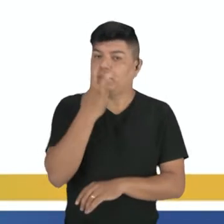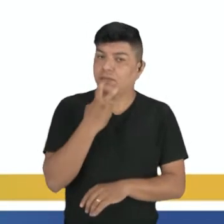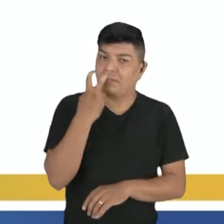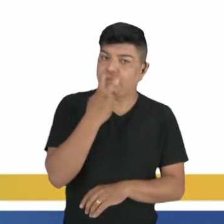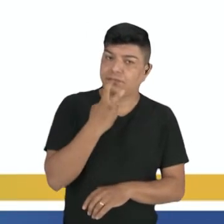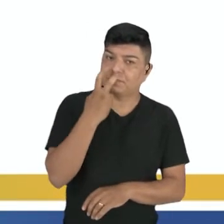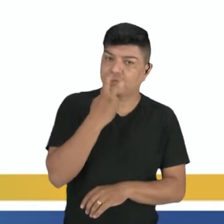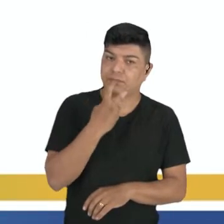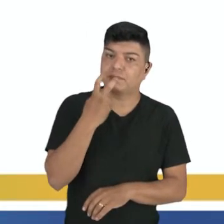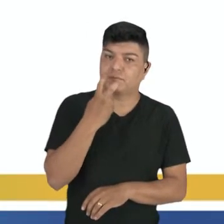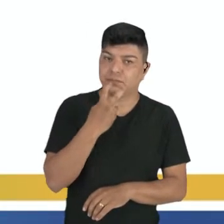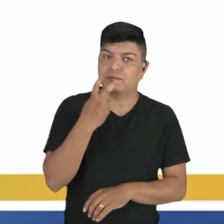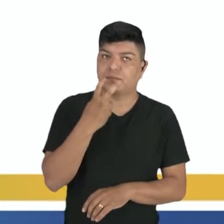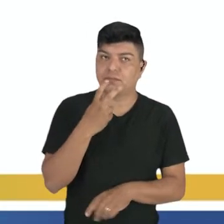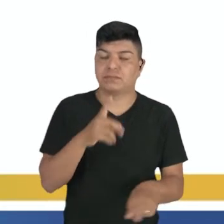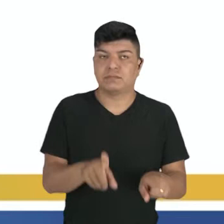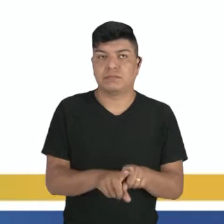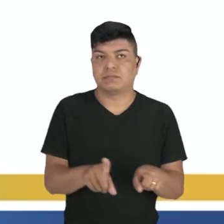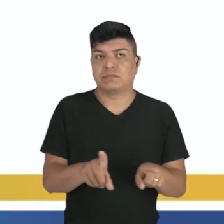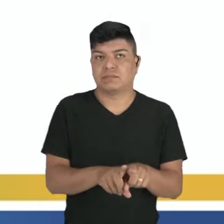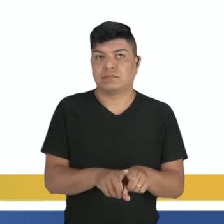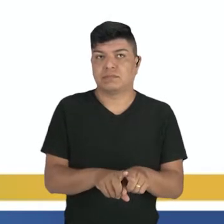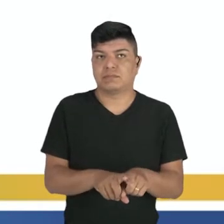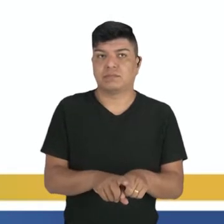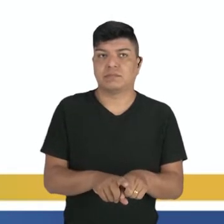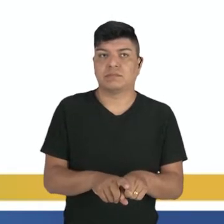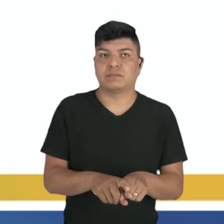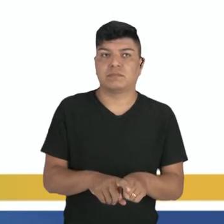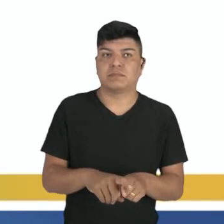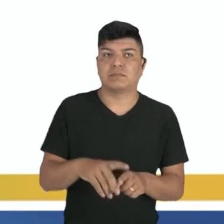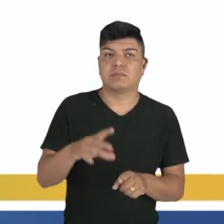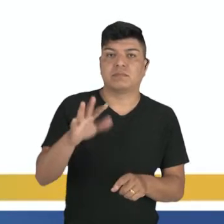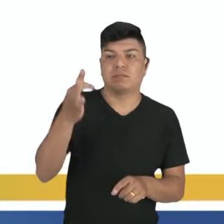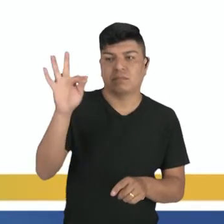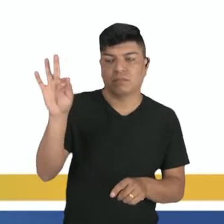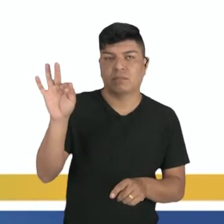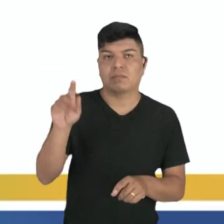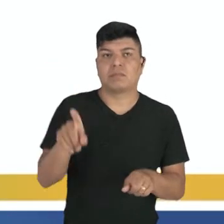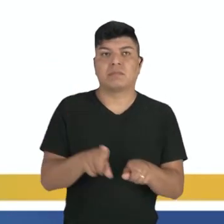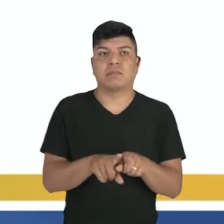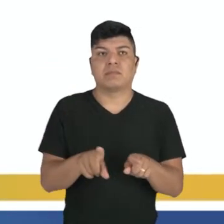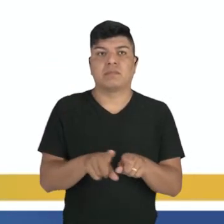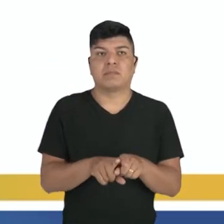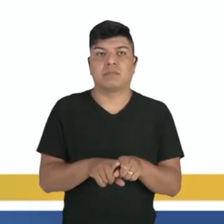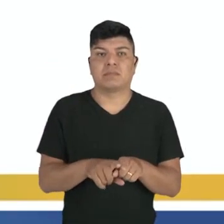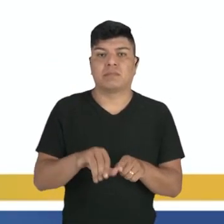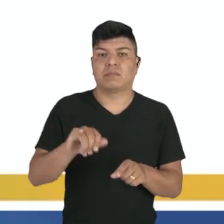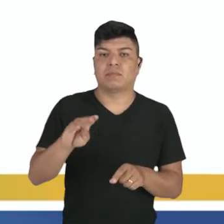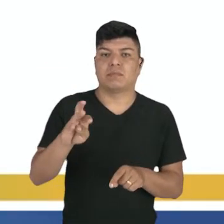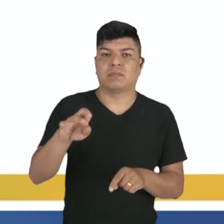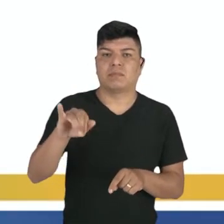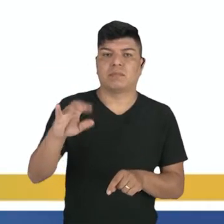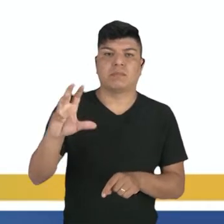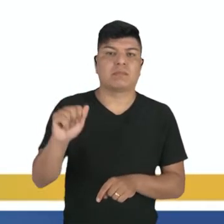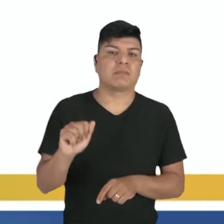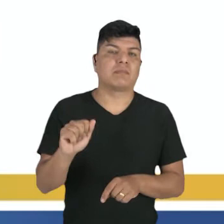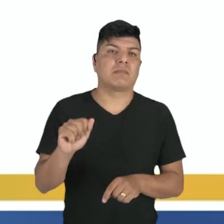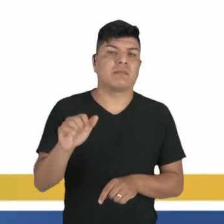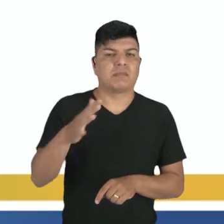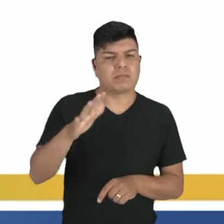seja, falada, e ela é provençal, ali pela França, e ela é galega, na Península Ibérica, já